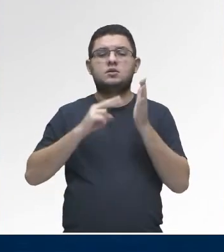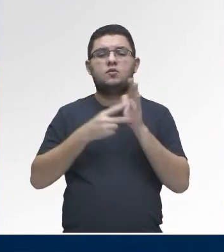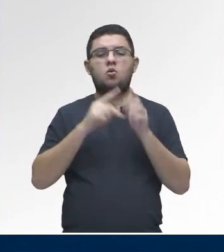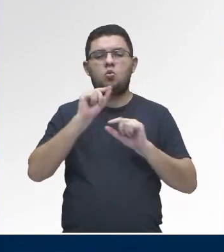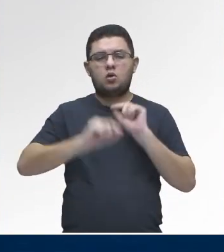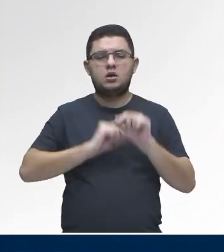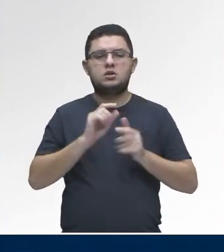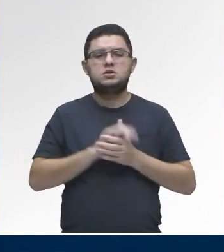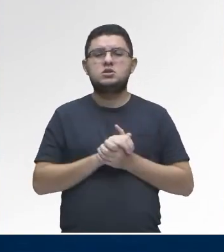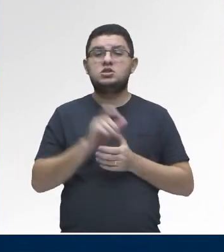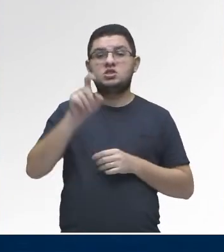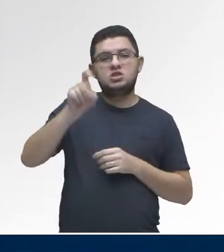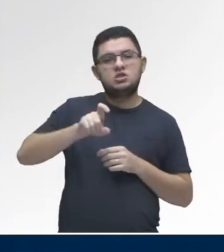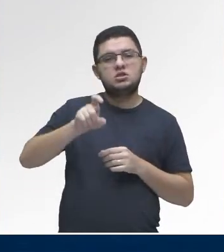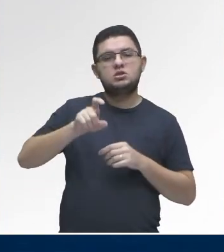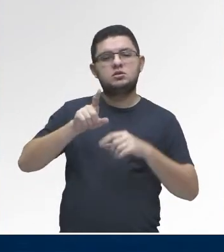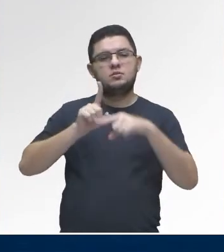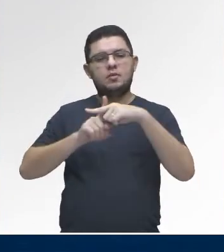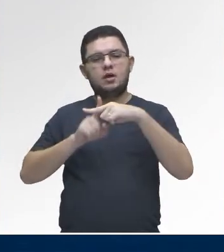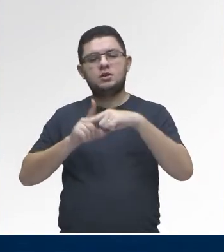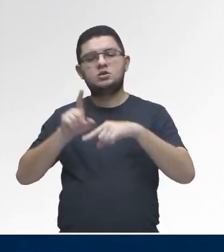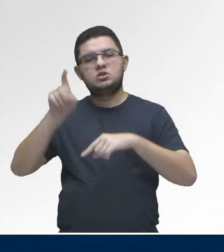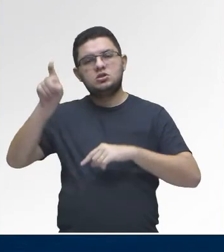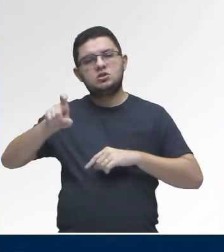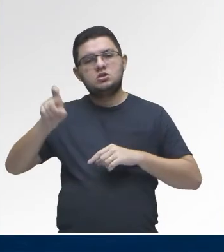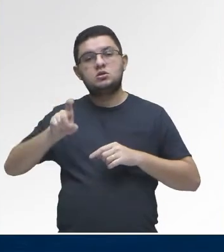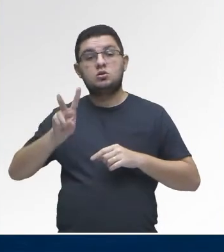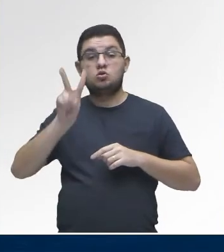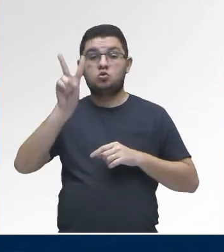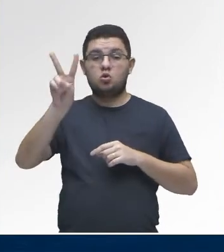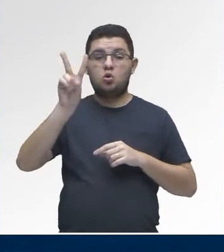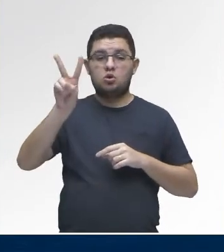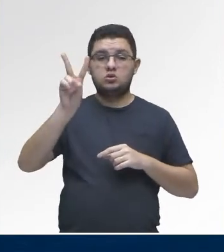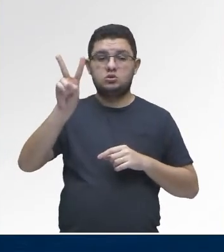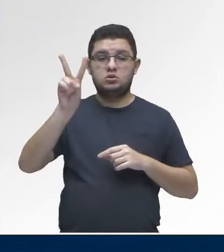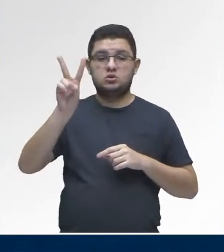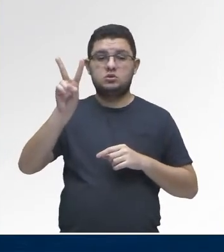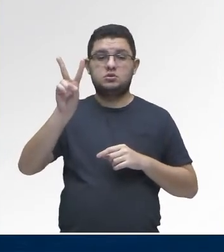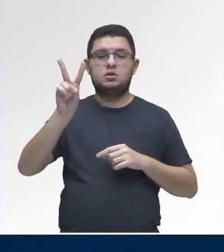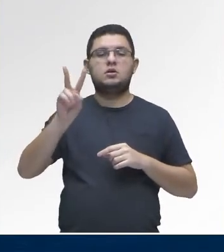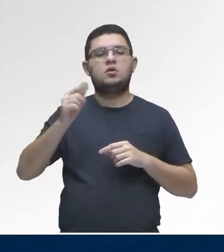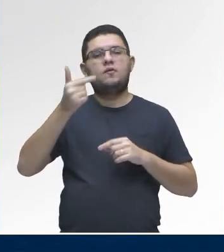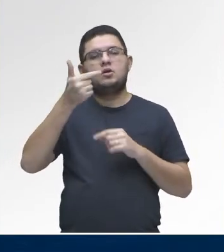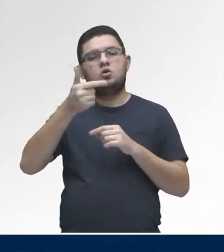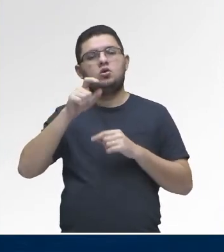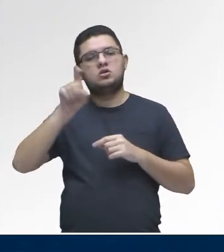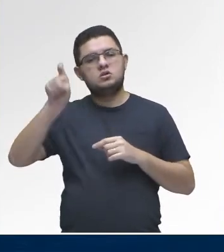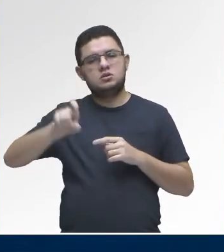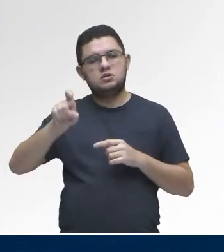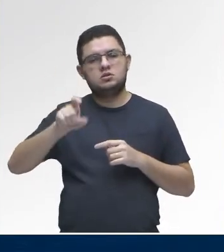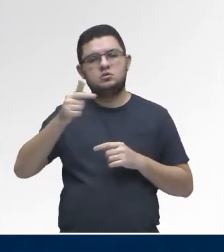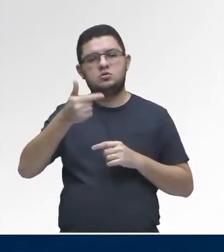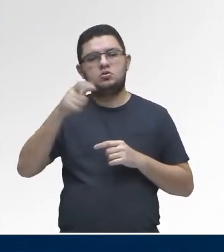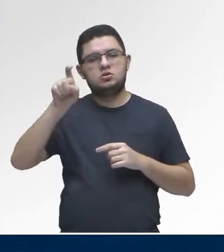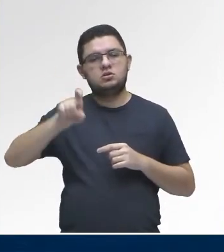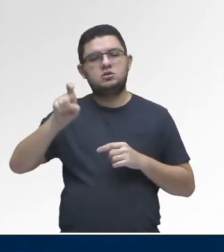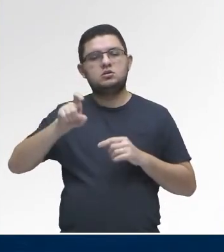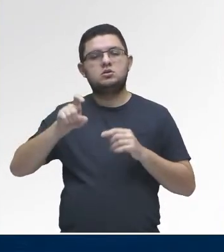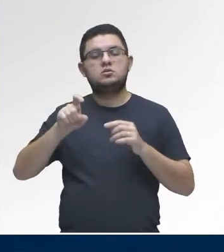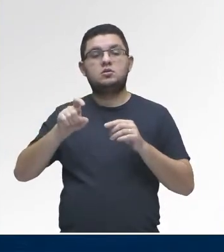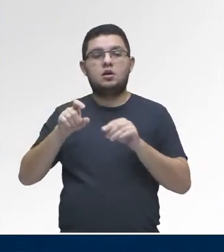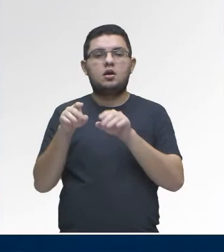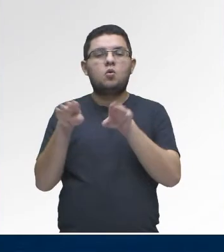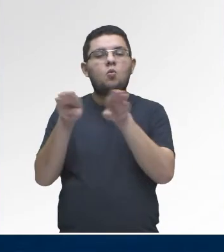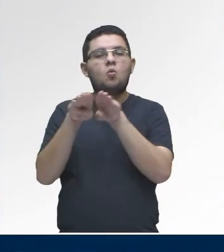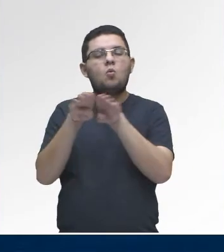2x, né? Se a gente fizer a soma aqui de x mais x, a gente vai ter 2x igual a 100. Então, essa